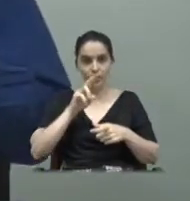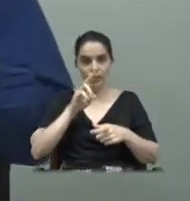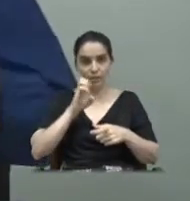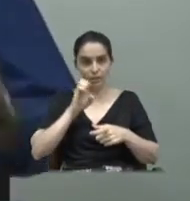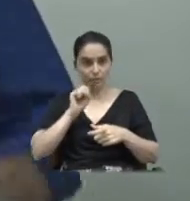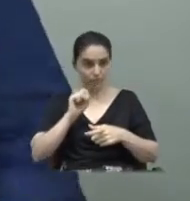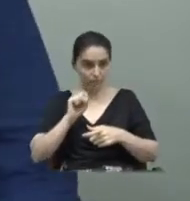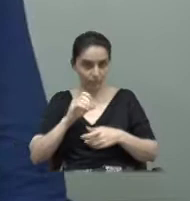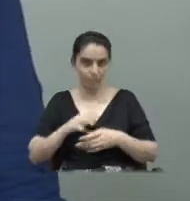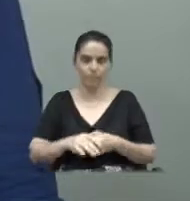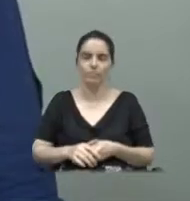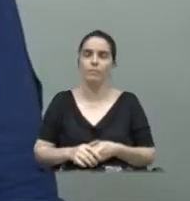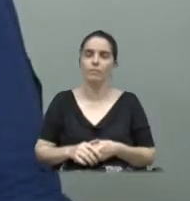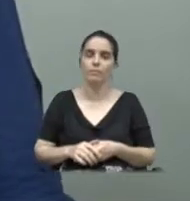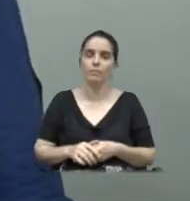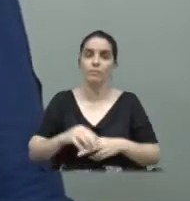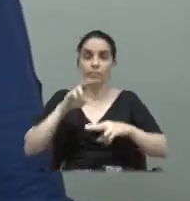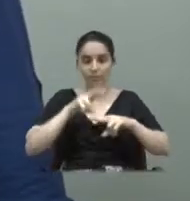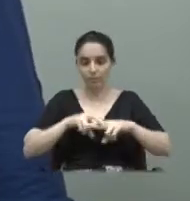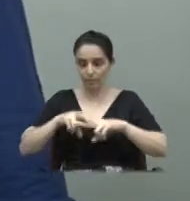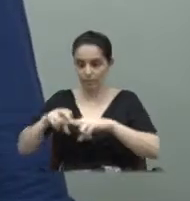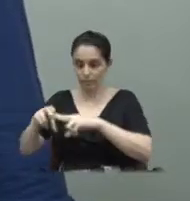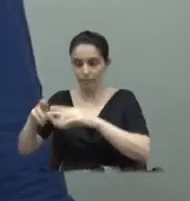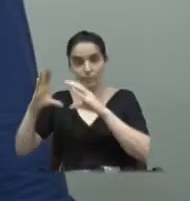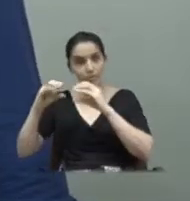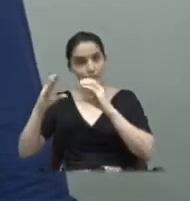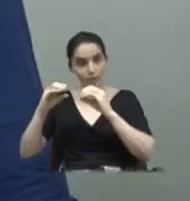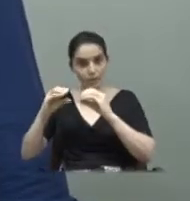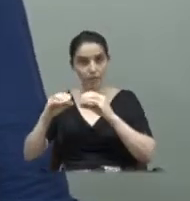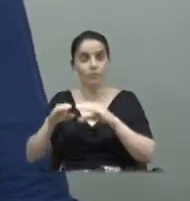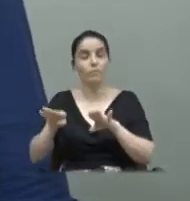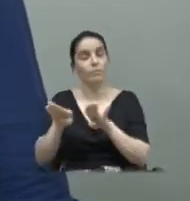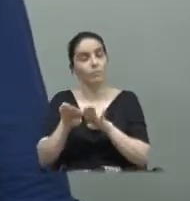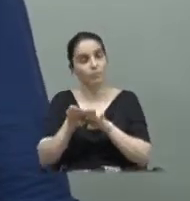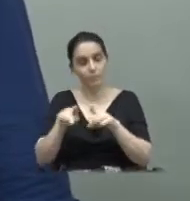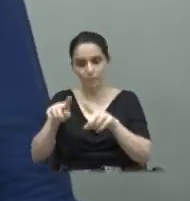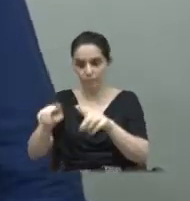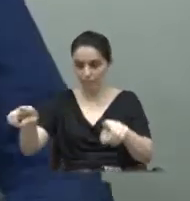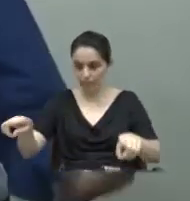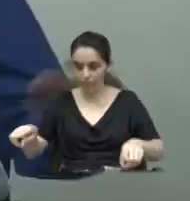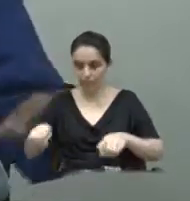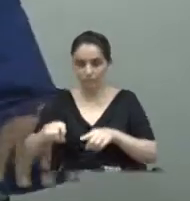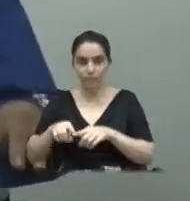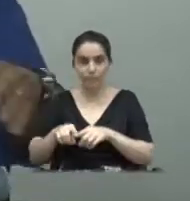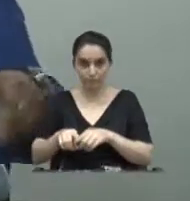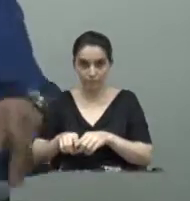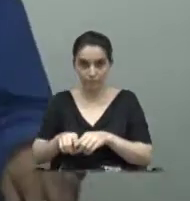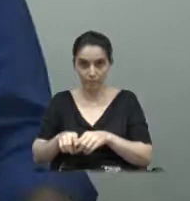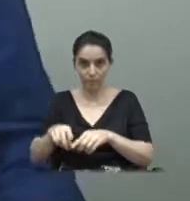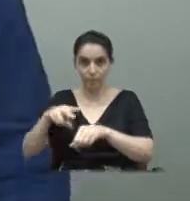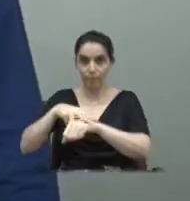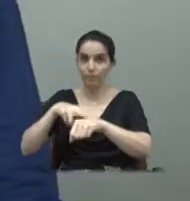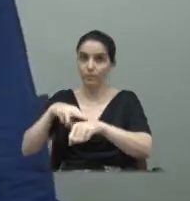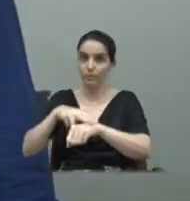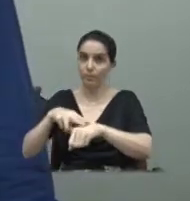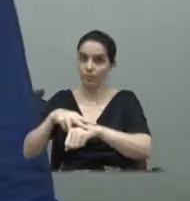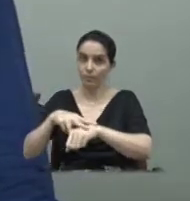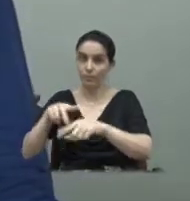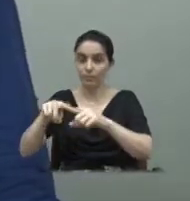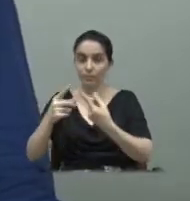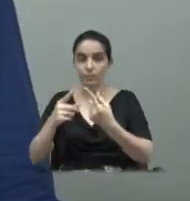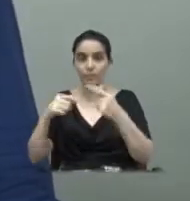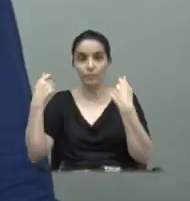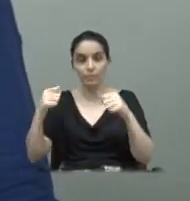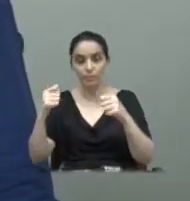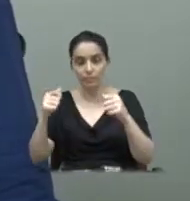relação aos sofás, eles são aceitos sim, na Caçamba Verde, a partir do momento que o pessoal tem que quebrar o sofá para jogar dentro, porque senão não